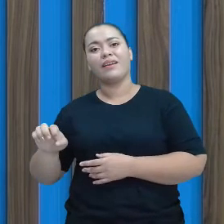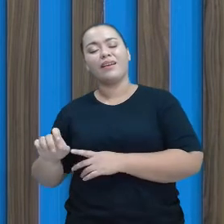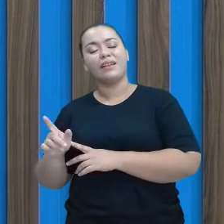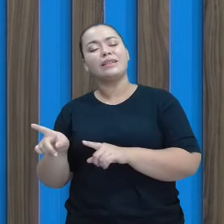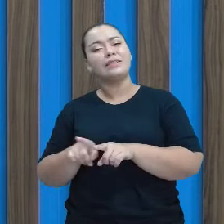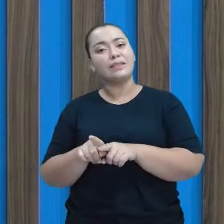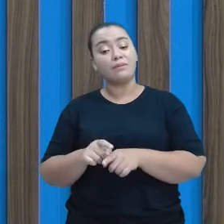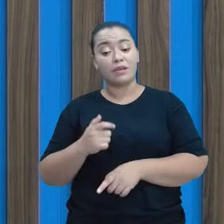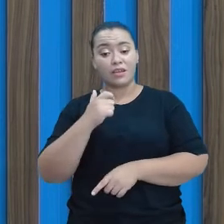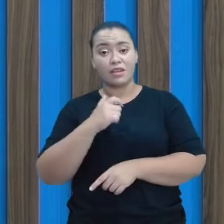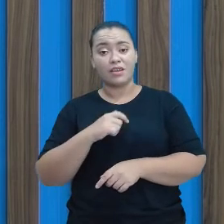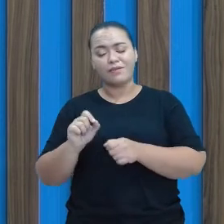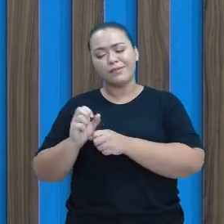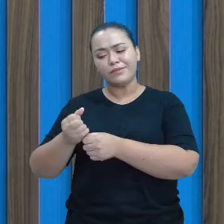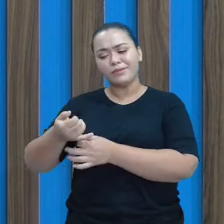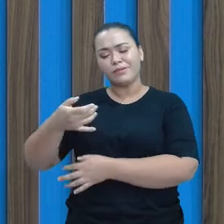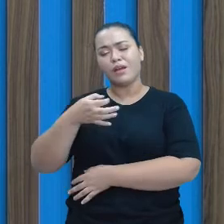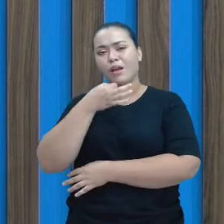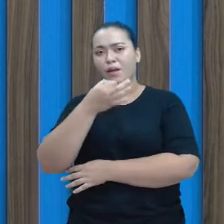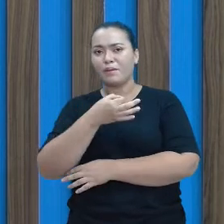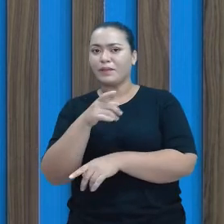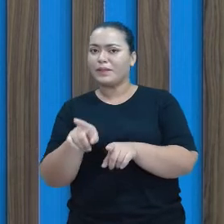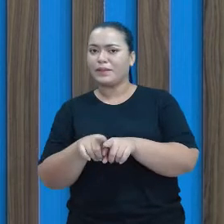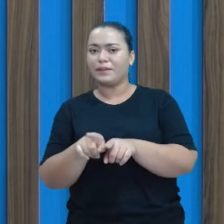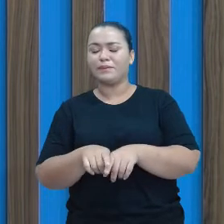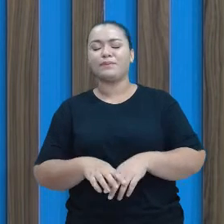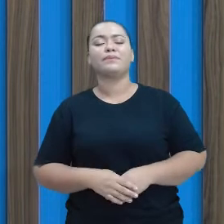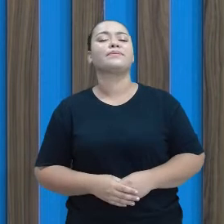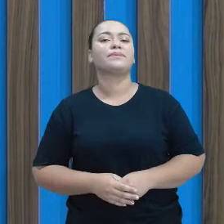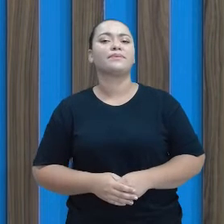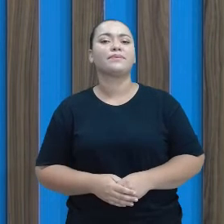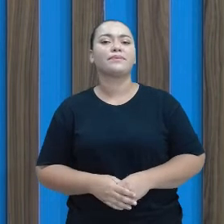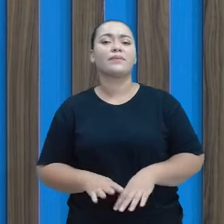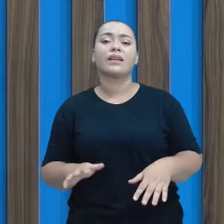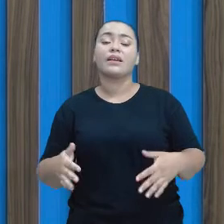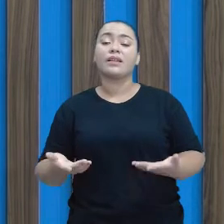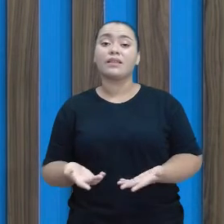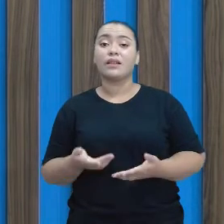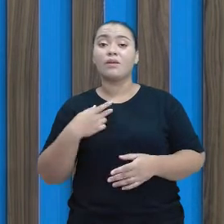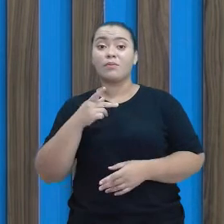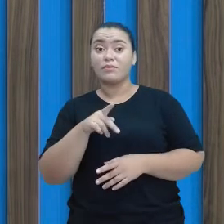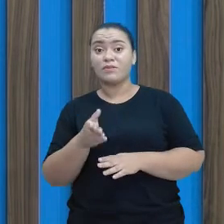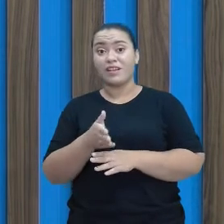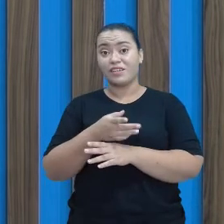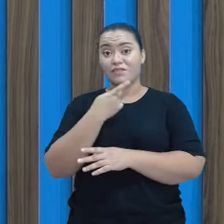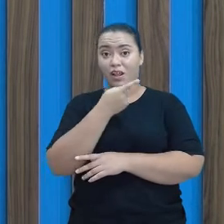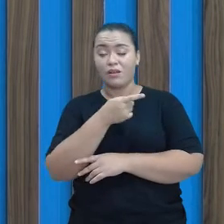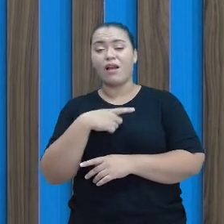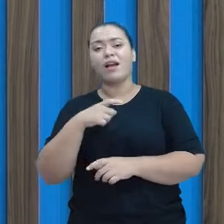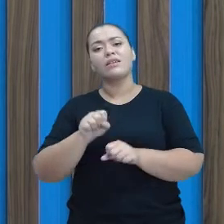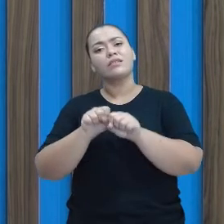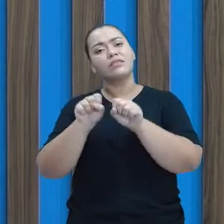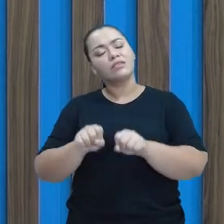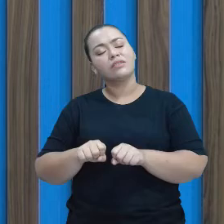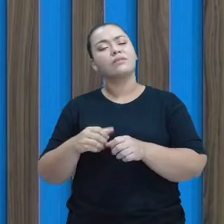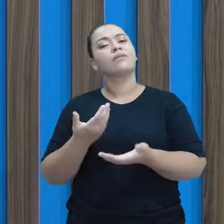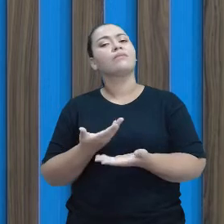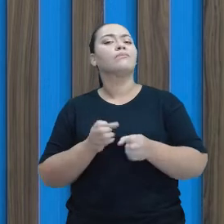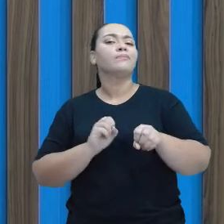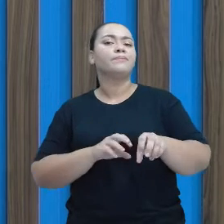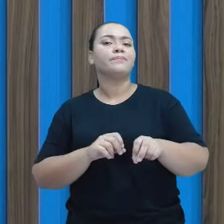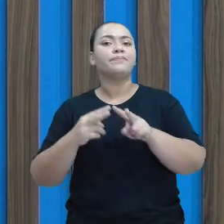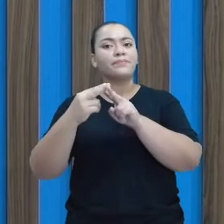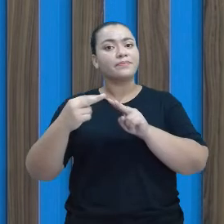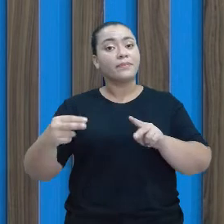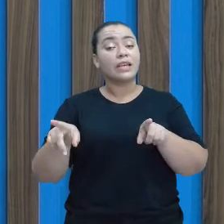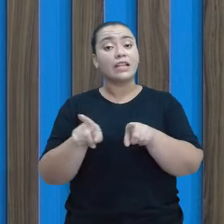aqui fazendo os comentários e acompanhando aqui o chat, tá bom? Então, como o Briane falou, o sistema da nossa aula é um sistema de aula digital e você